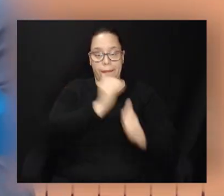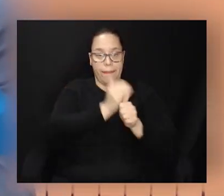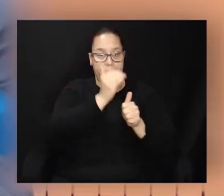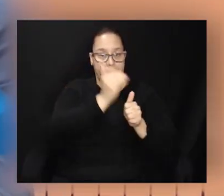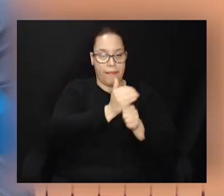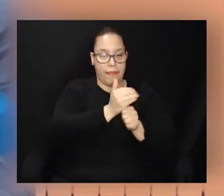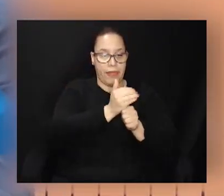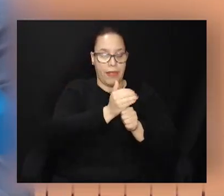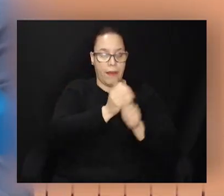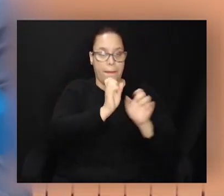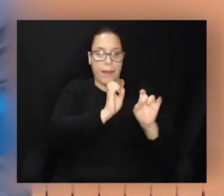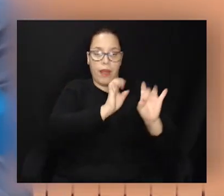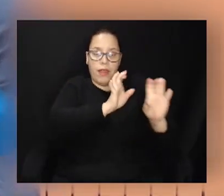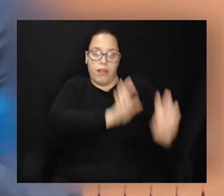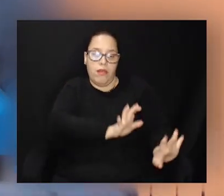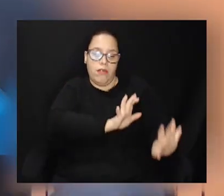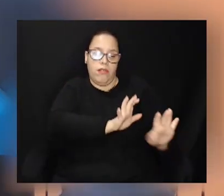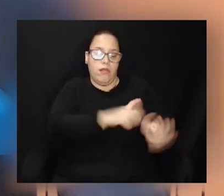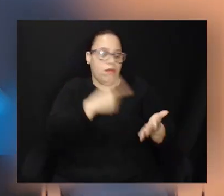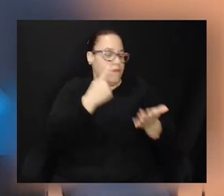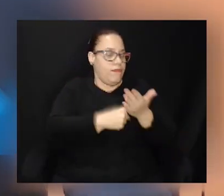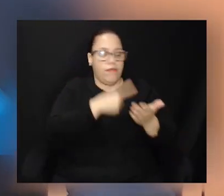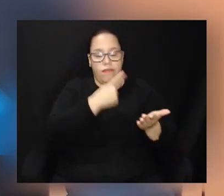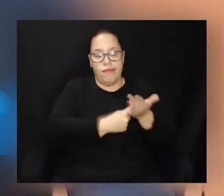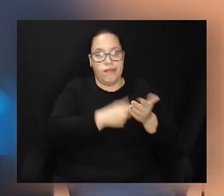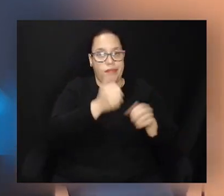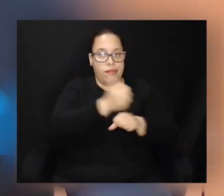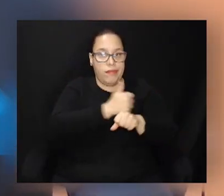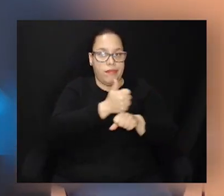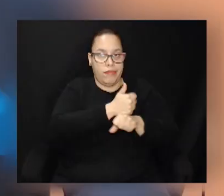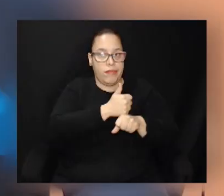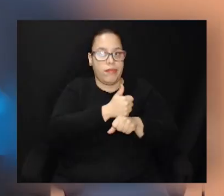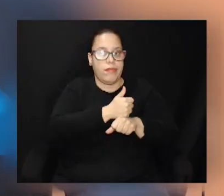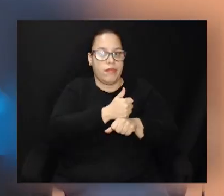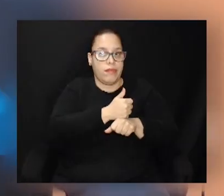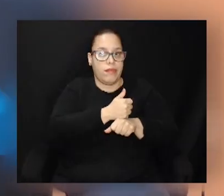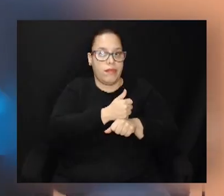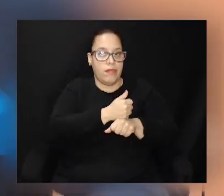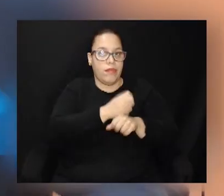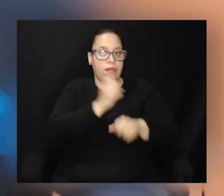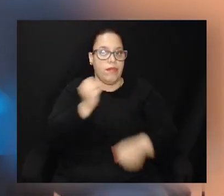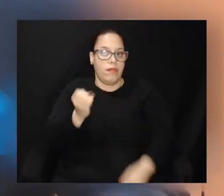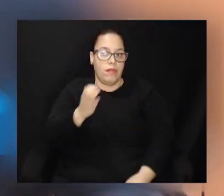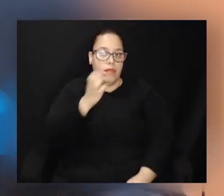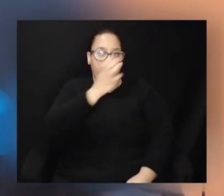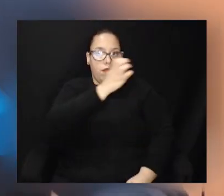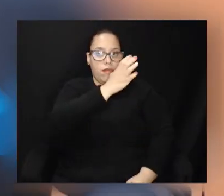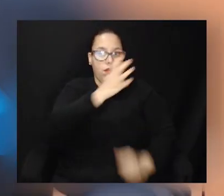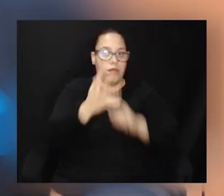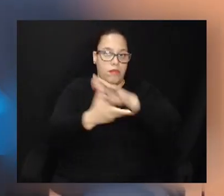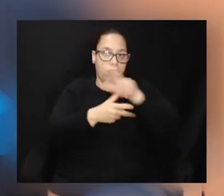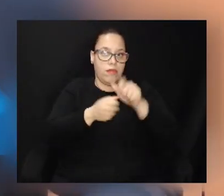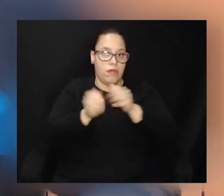deixou de cumprir suas funções nessa casa, viajou ao exterior para produzir